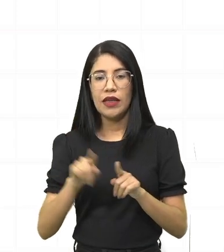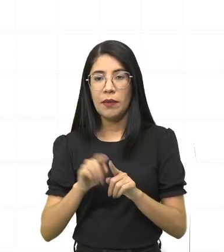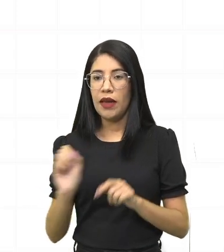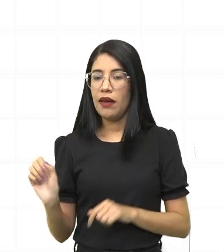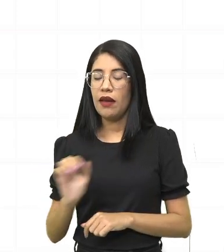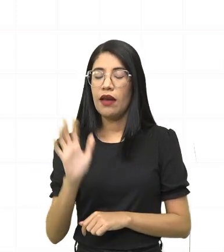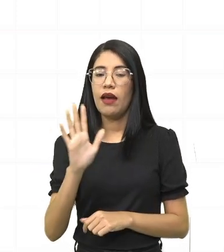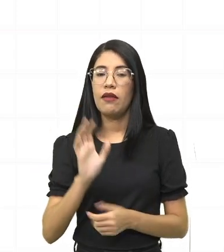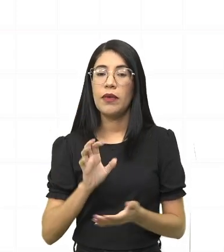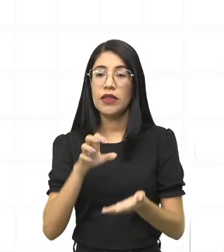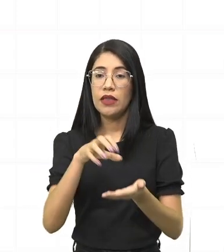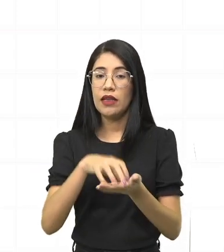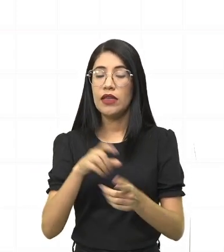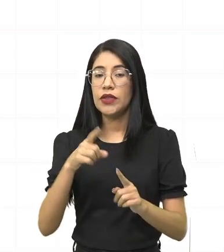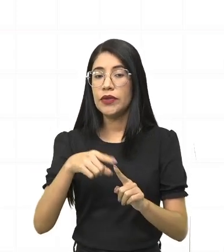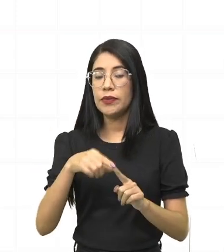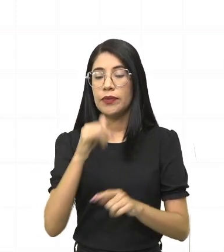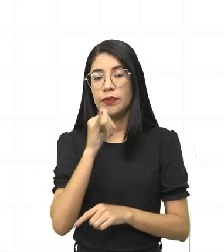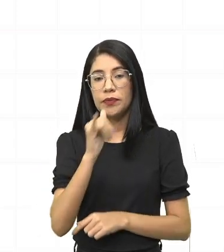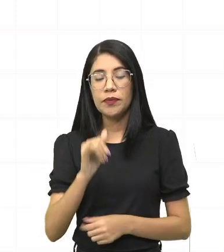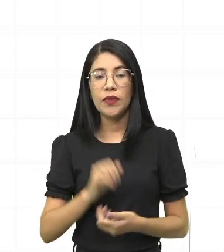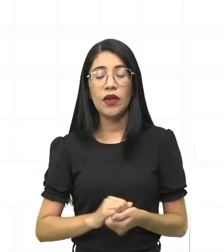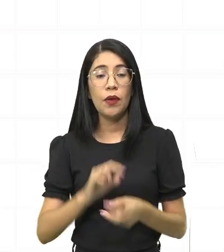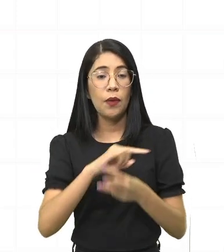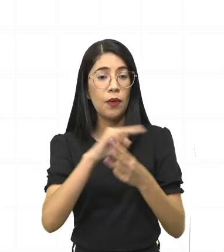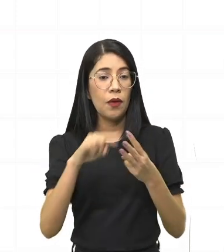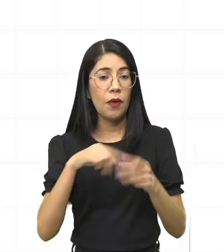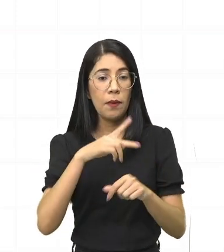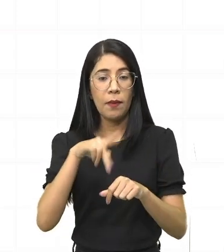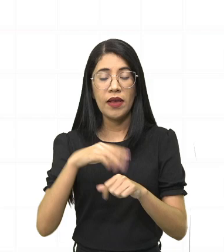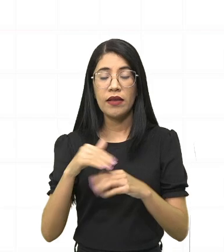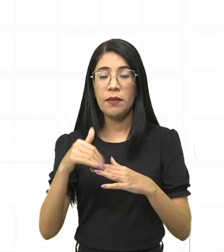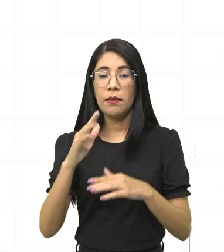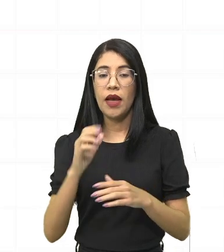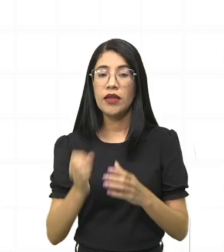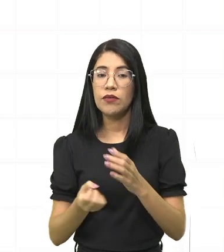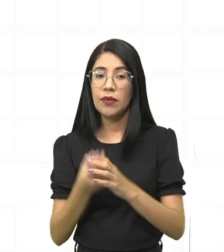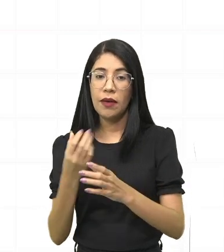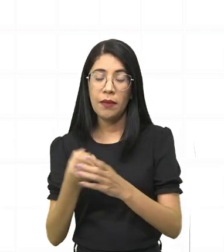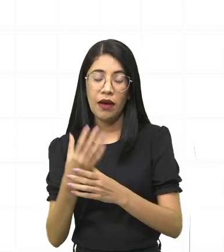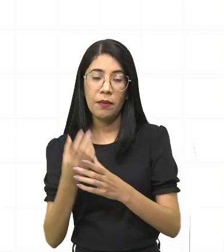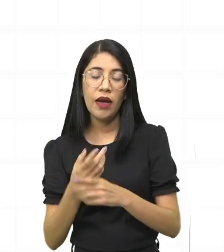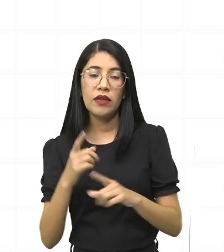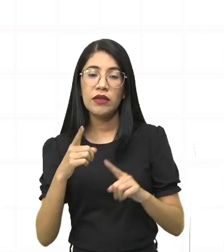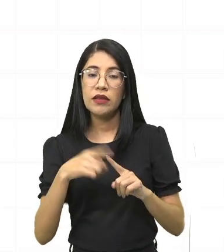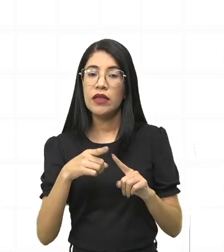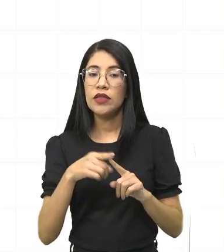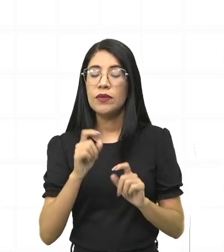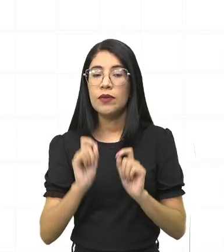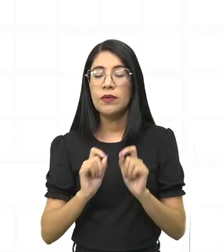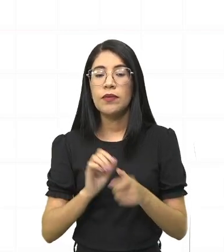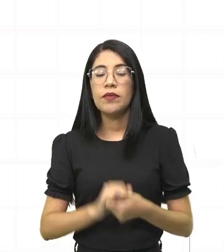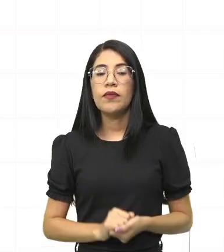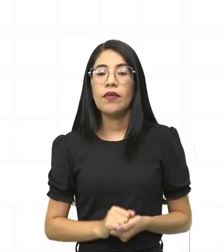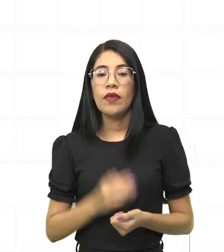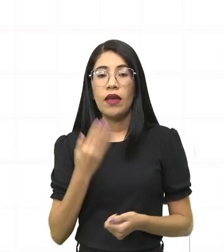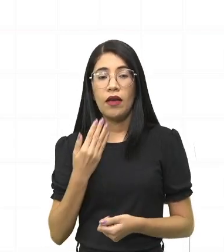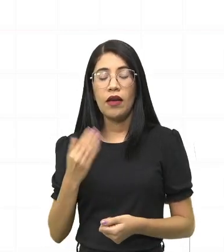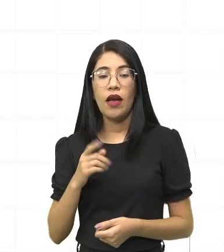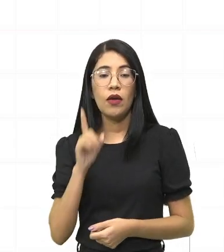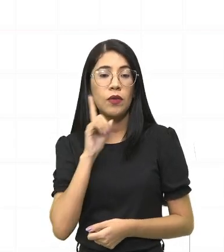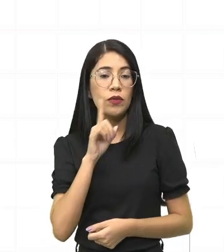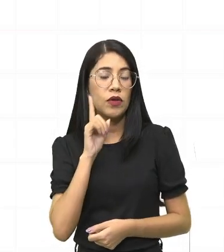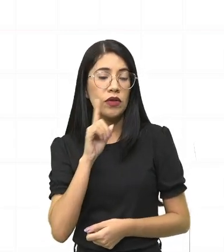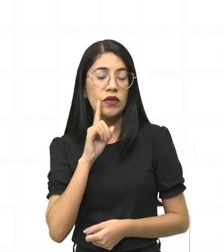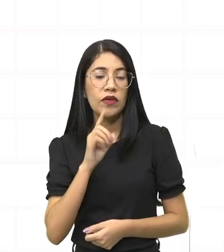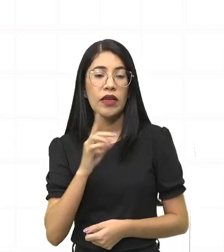usina geotérmica. Os 3 países que possuem a maior produção de energia geotérmica, nós temos os